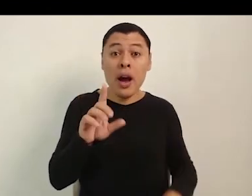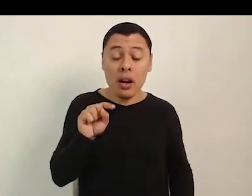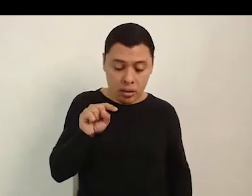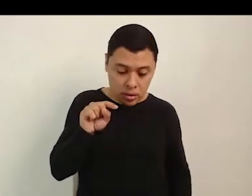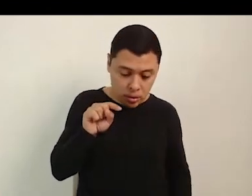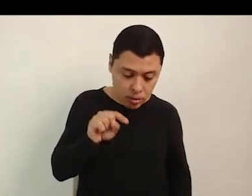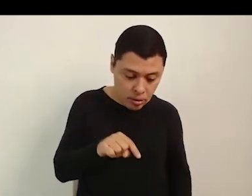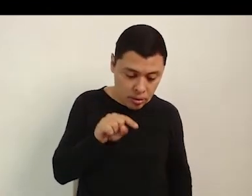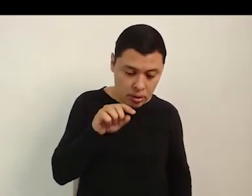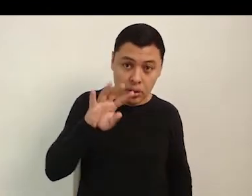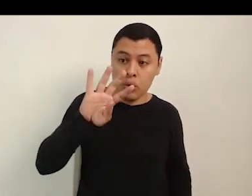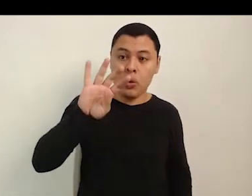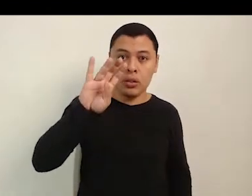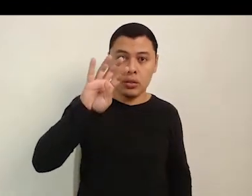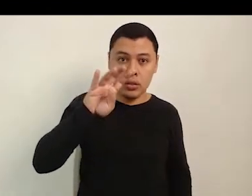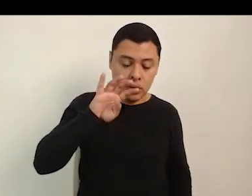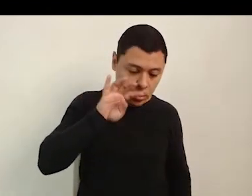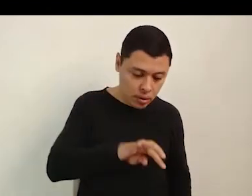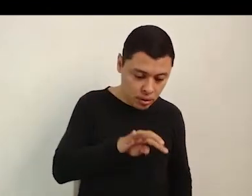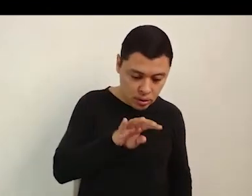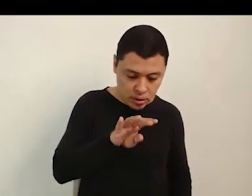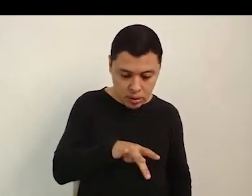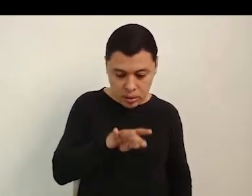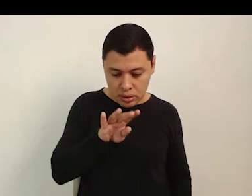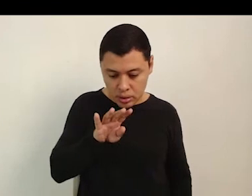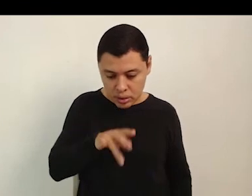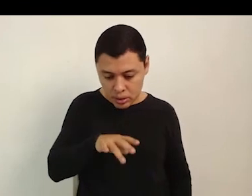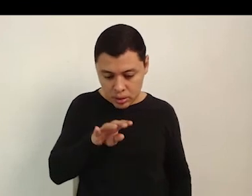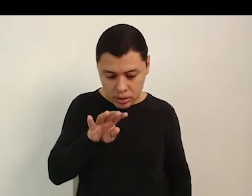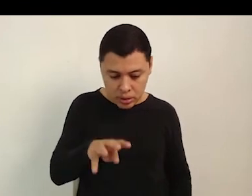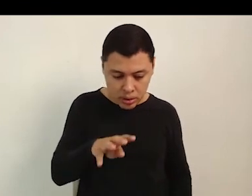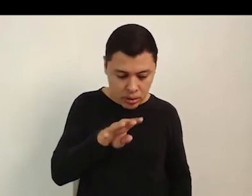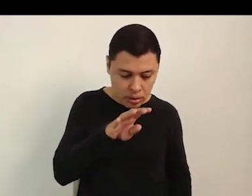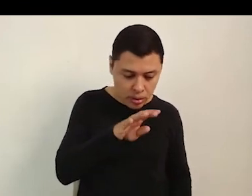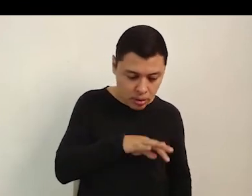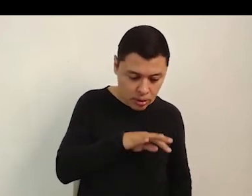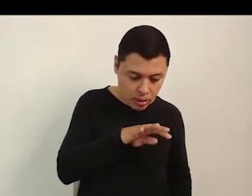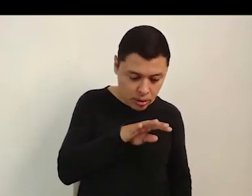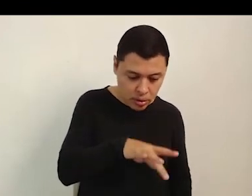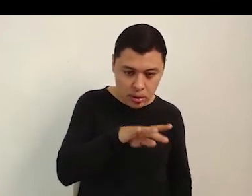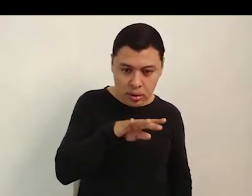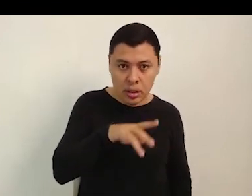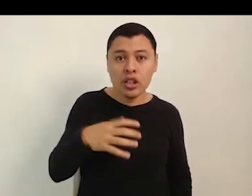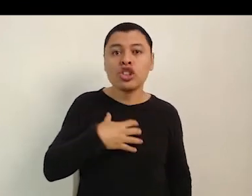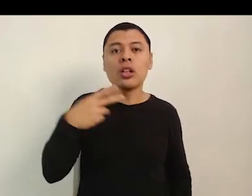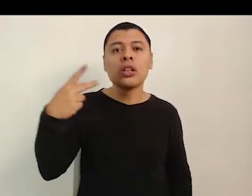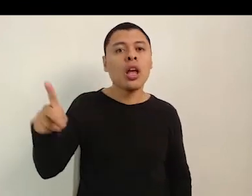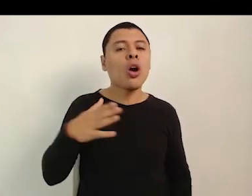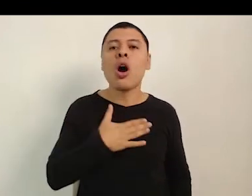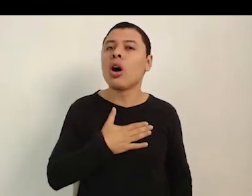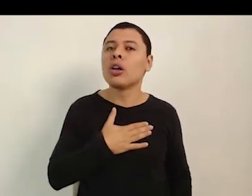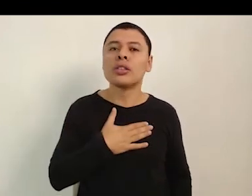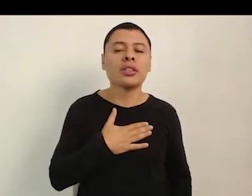mão, usando só 4 dedos. Ou seja, era um pouco mais esforço? Era. Mas era um jeito que ele se sentia mais